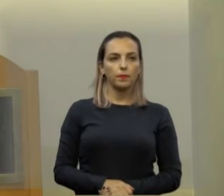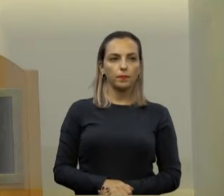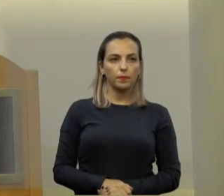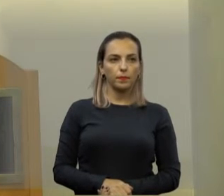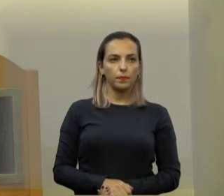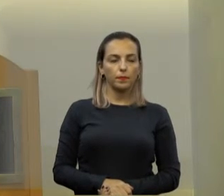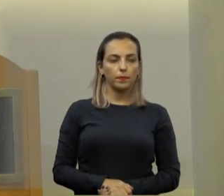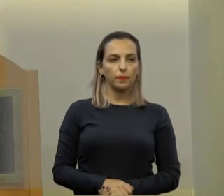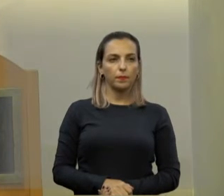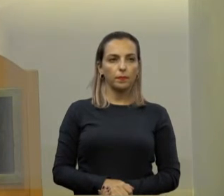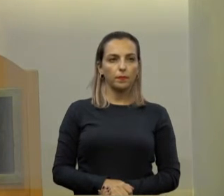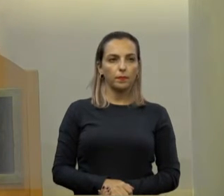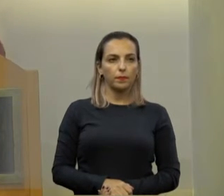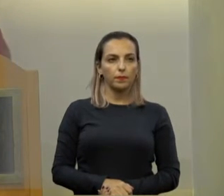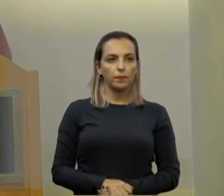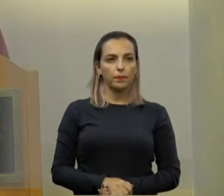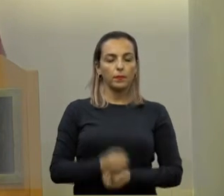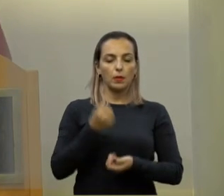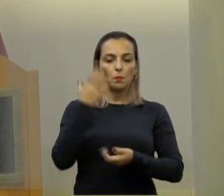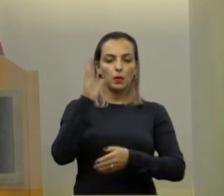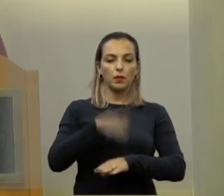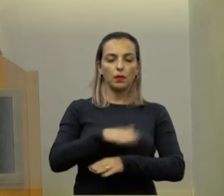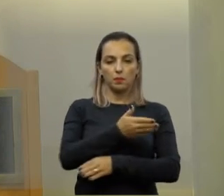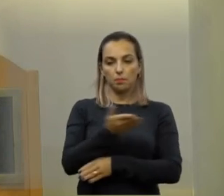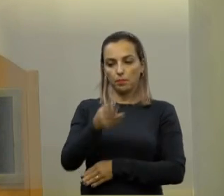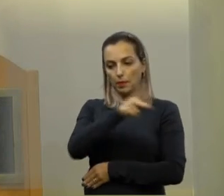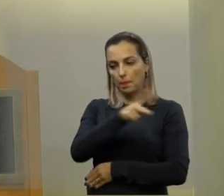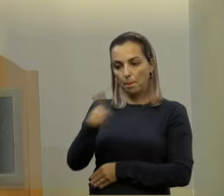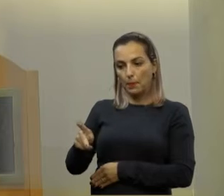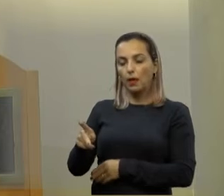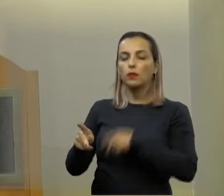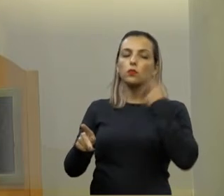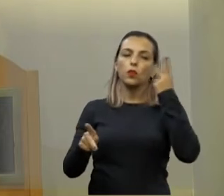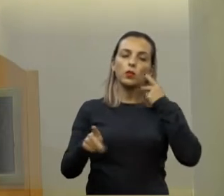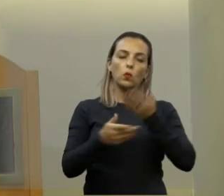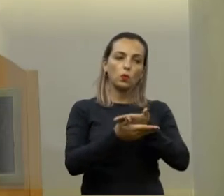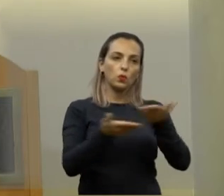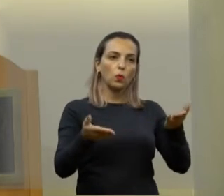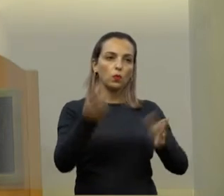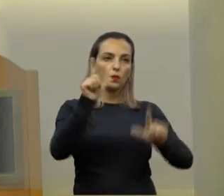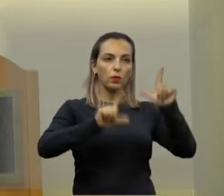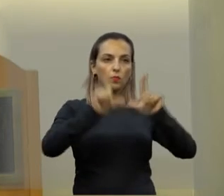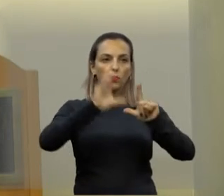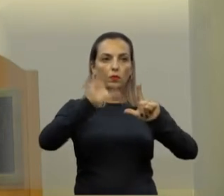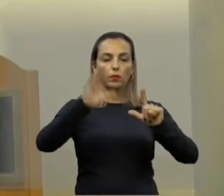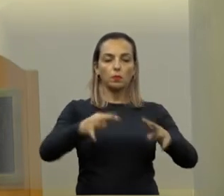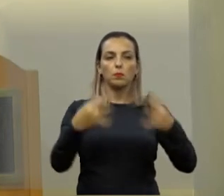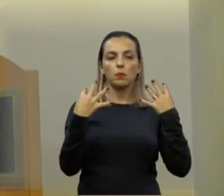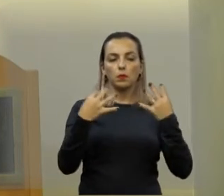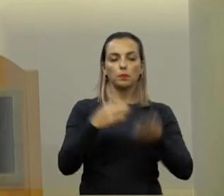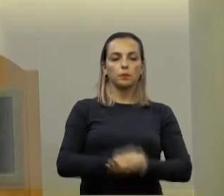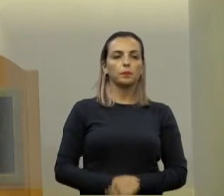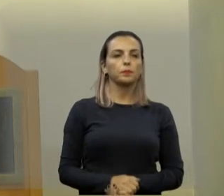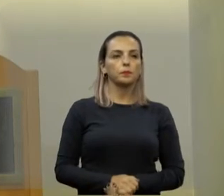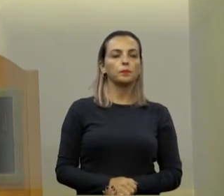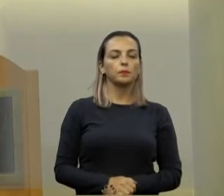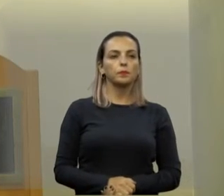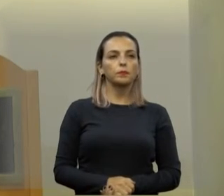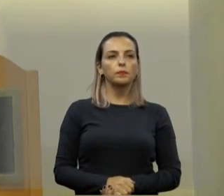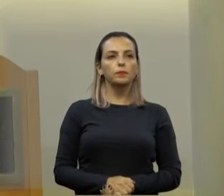é uma boa tarde Presidente nova geradores todos que nos acompanhe aqui no plenário